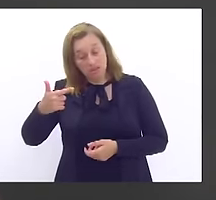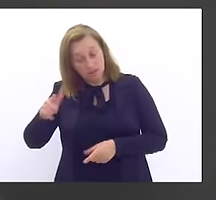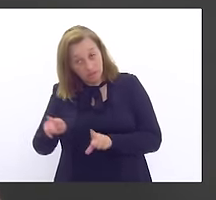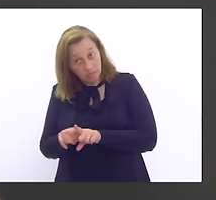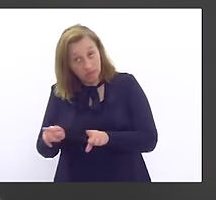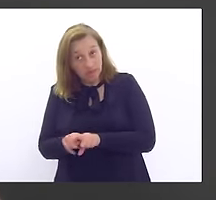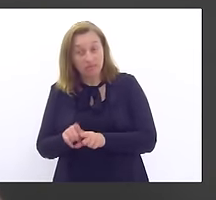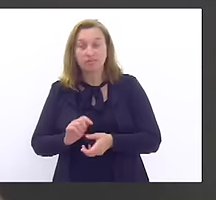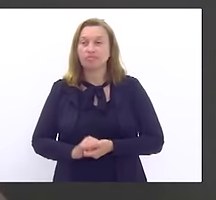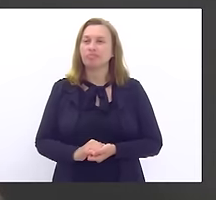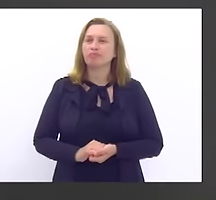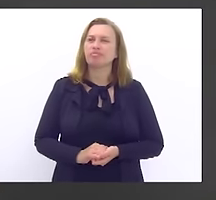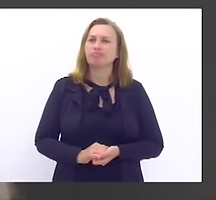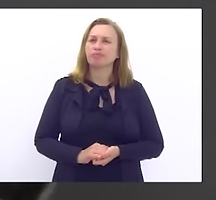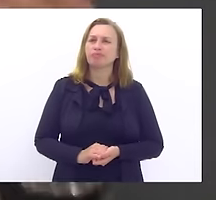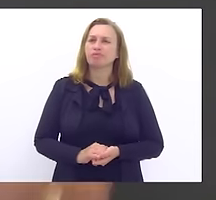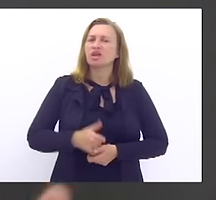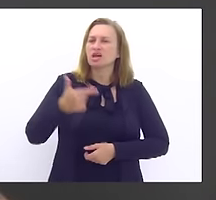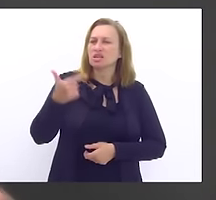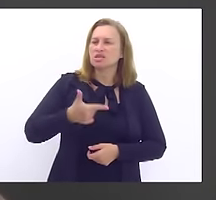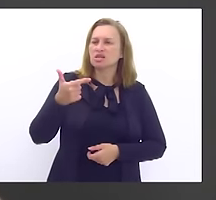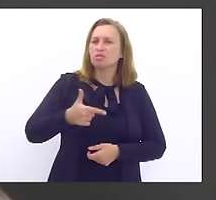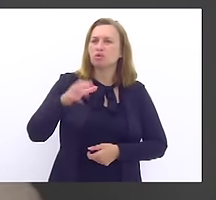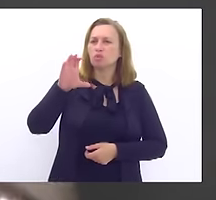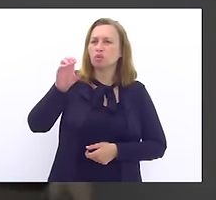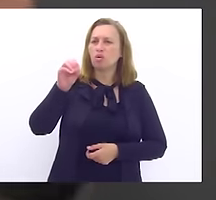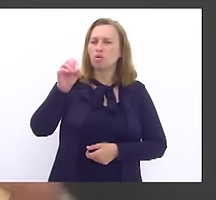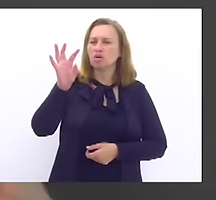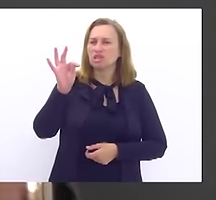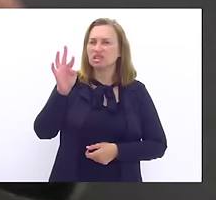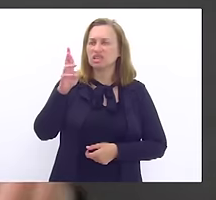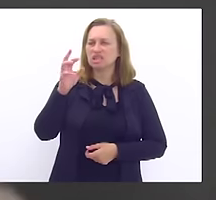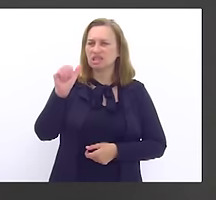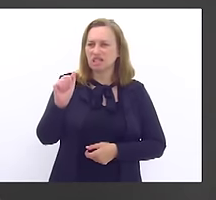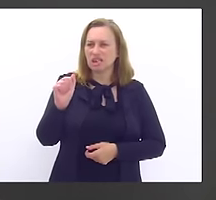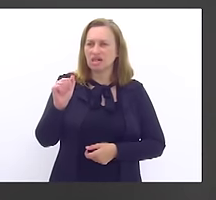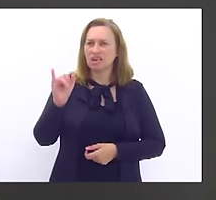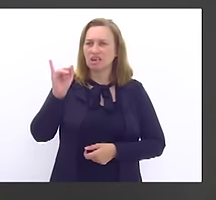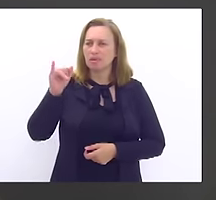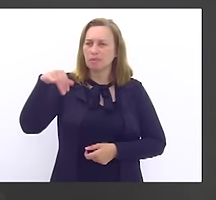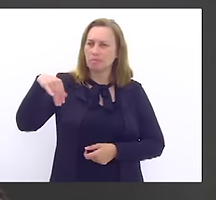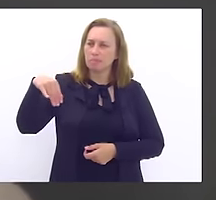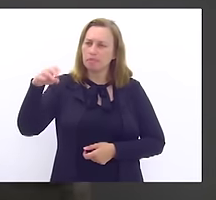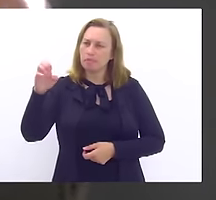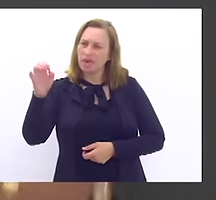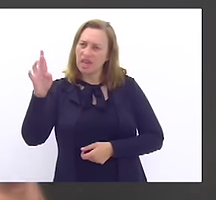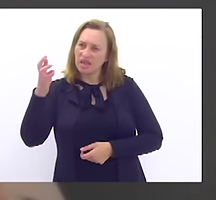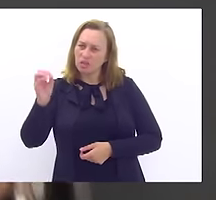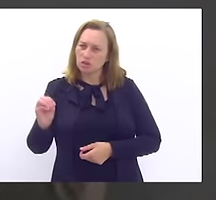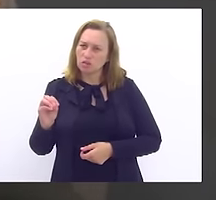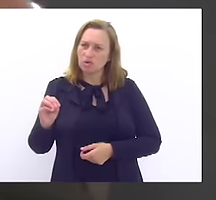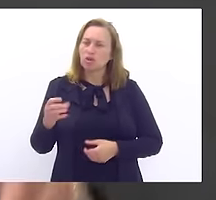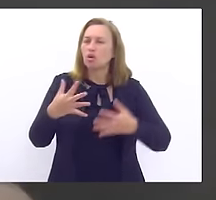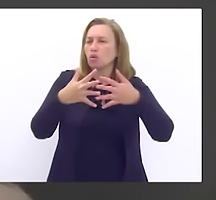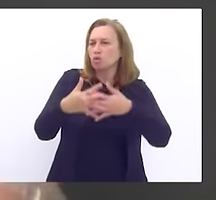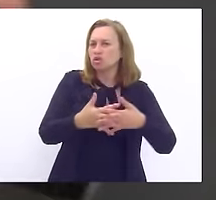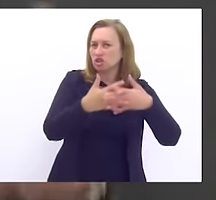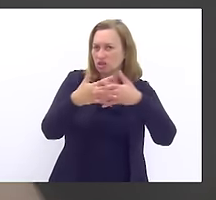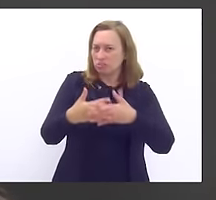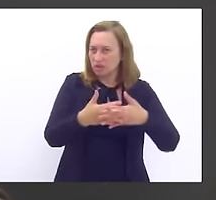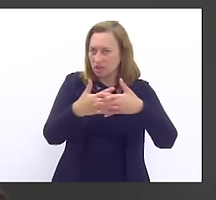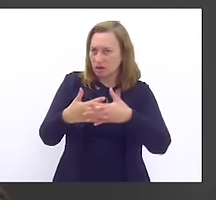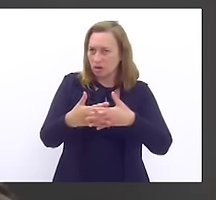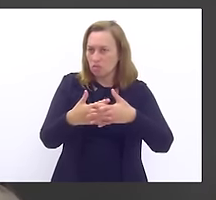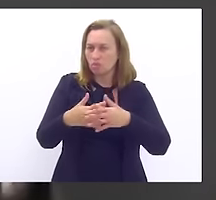além segundo contran o Inmetro CTB os veículos de carga bruta